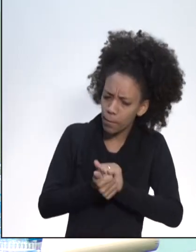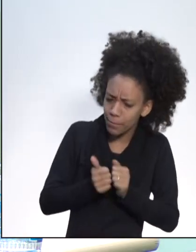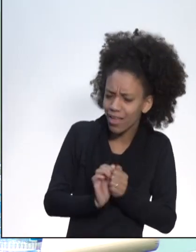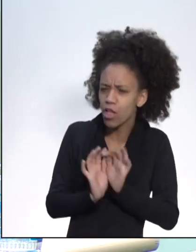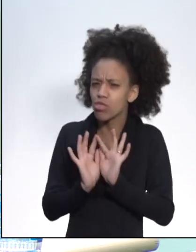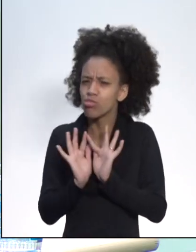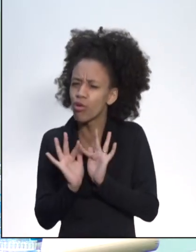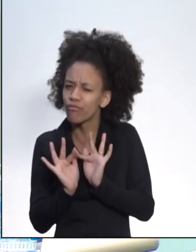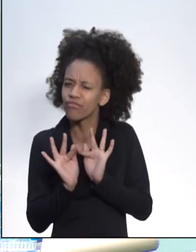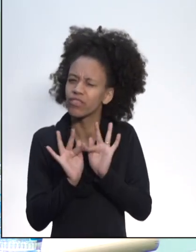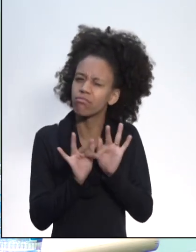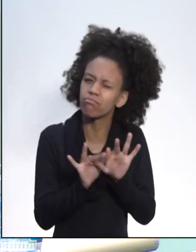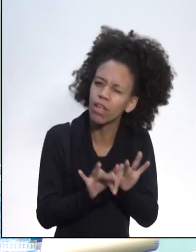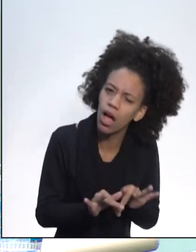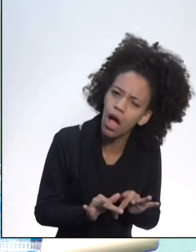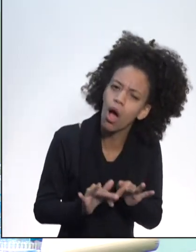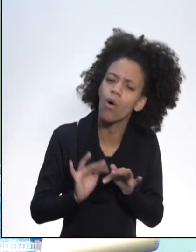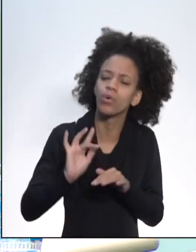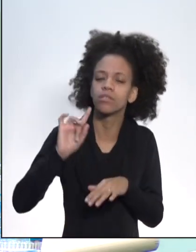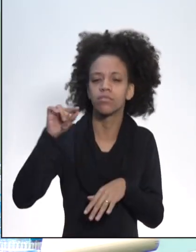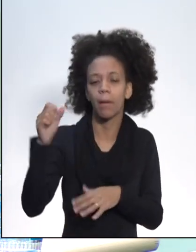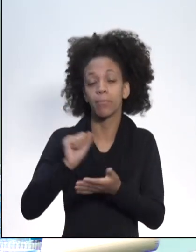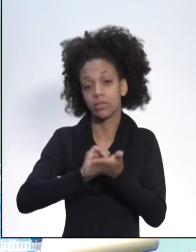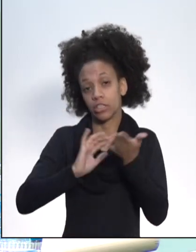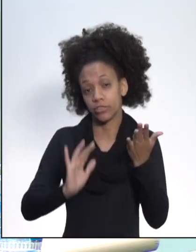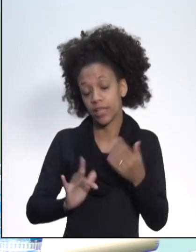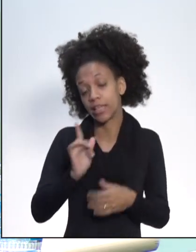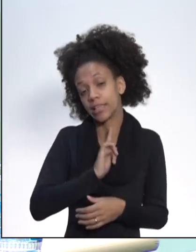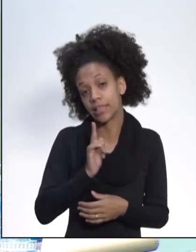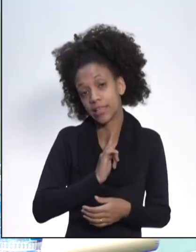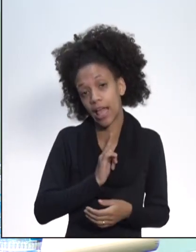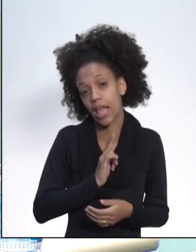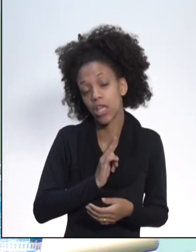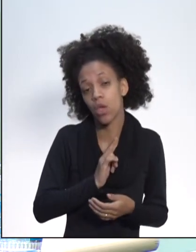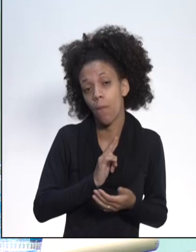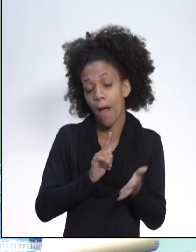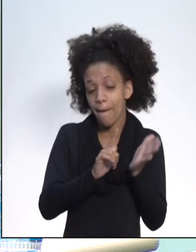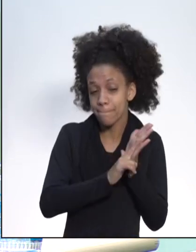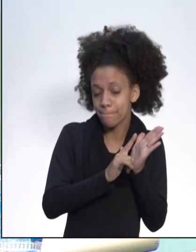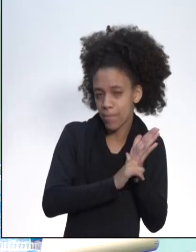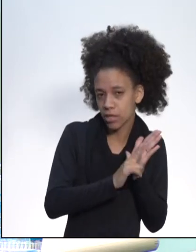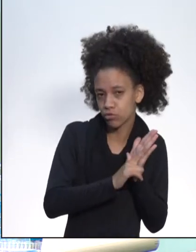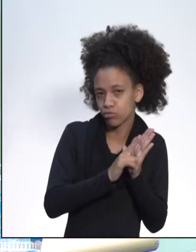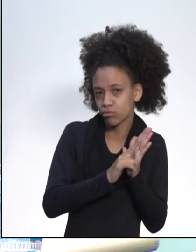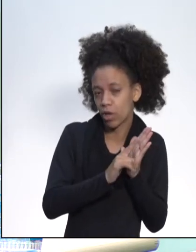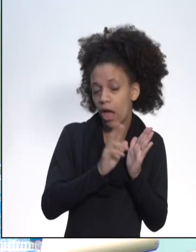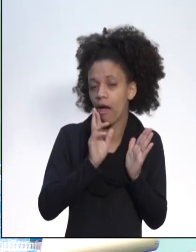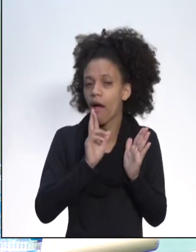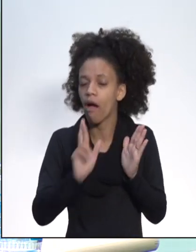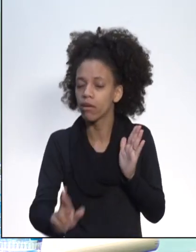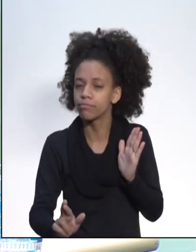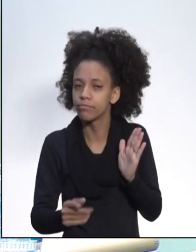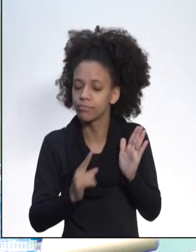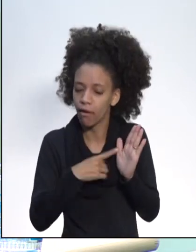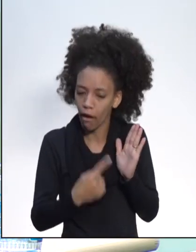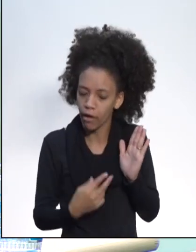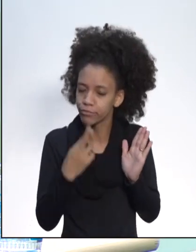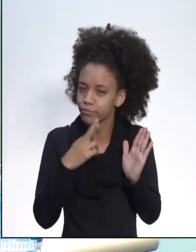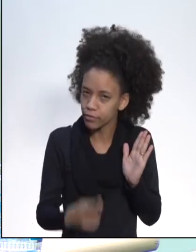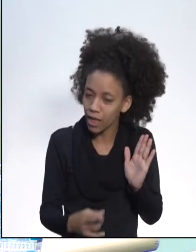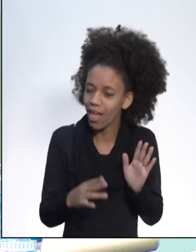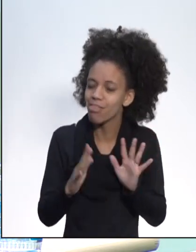final, depois de todas as atividades, tem uma parte chamada caderno de respostas. Então, depois